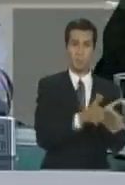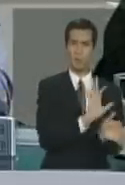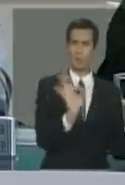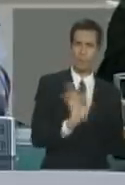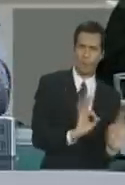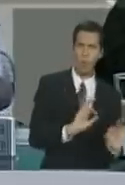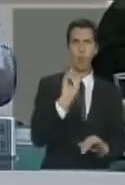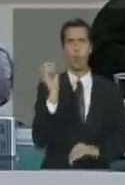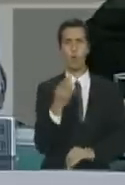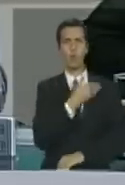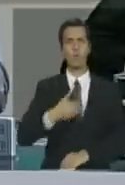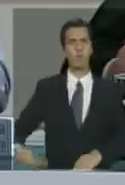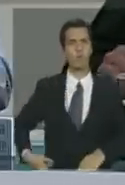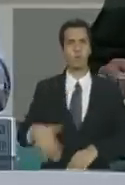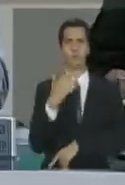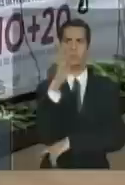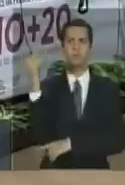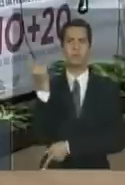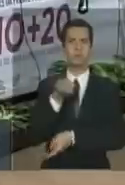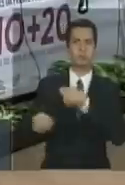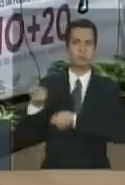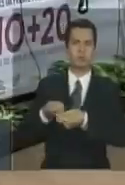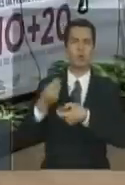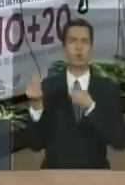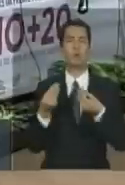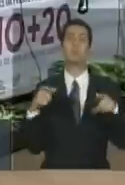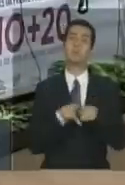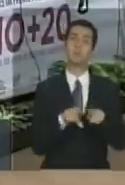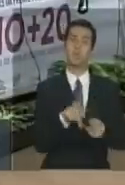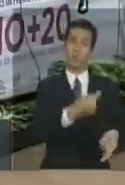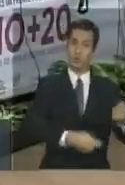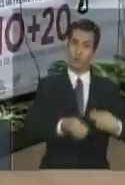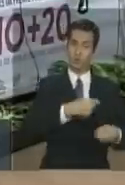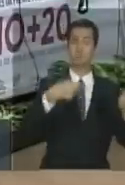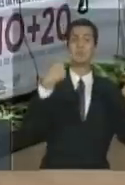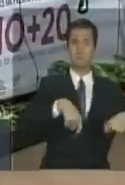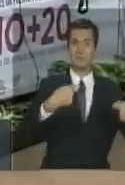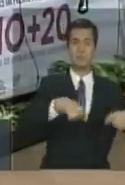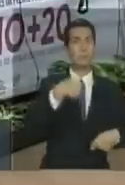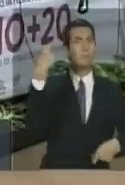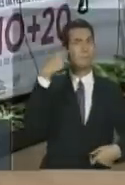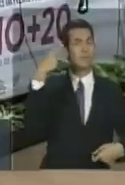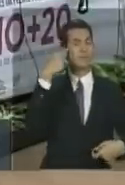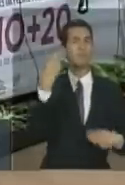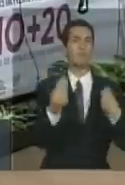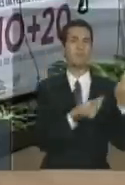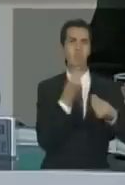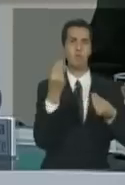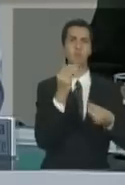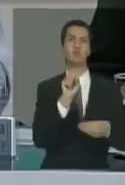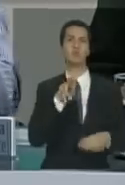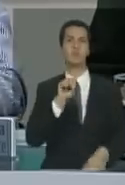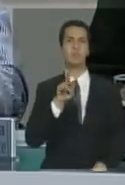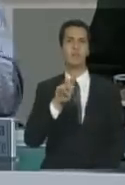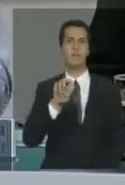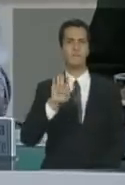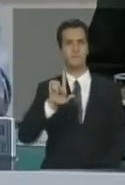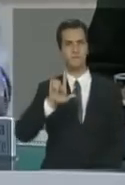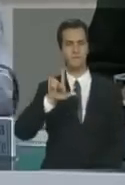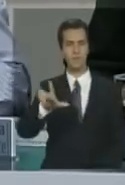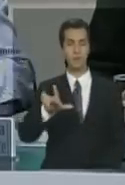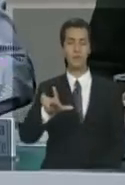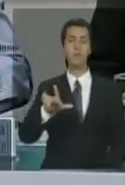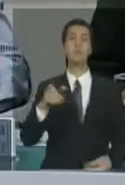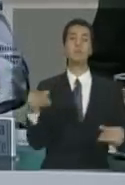de governança ambiental e sem uma economia que pense os custos, incorpore os custos do desenvolvimento sustentável da inação e